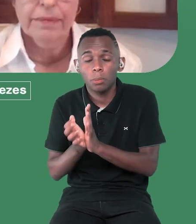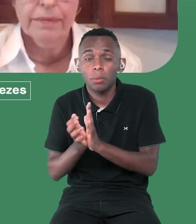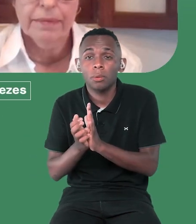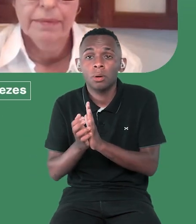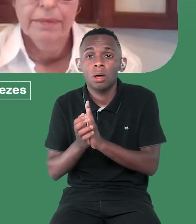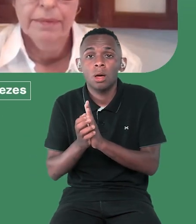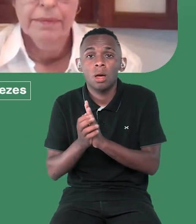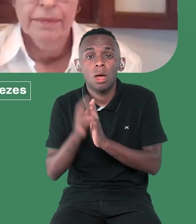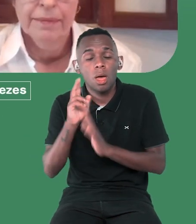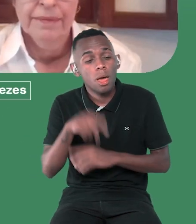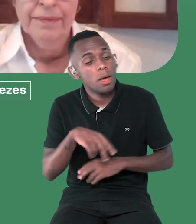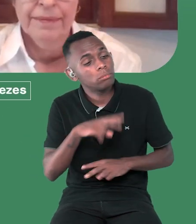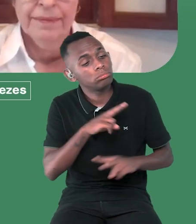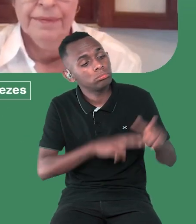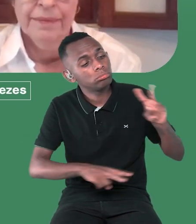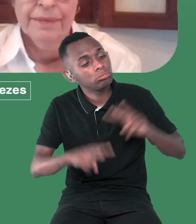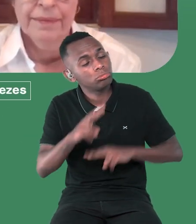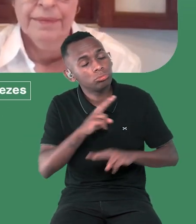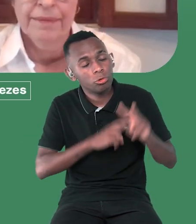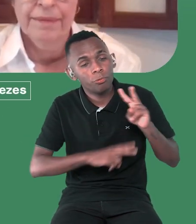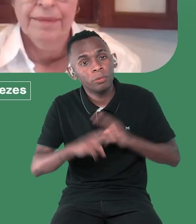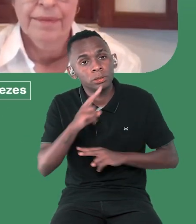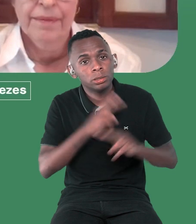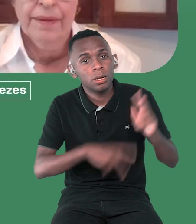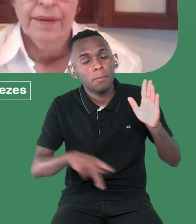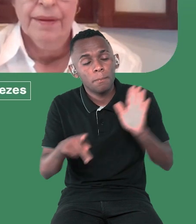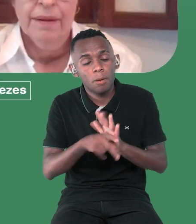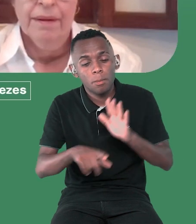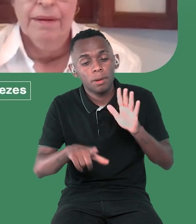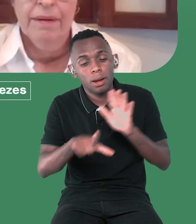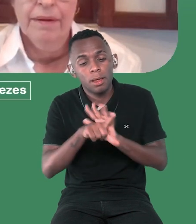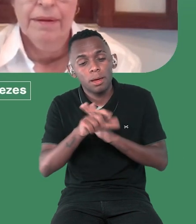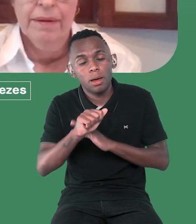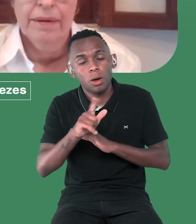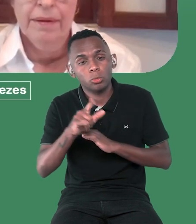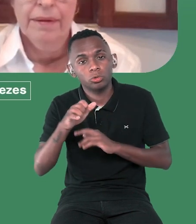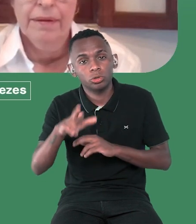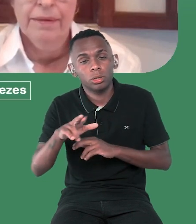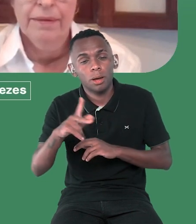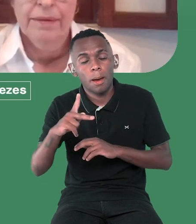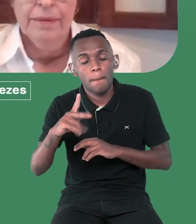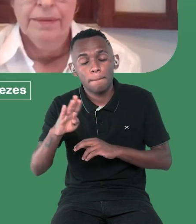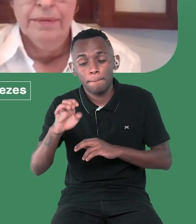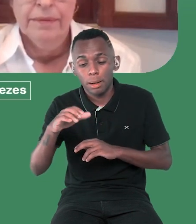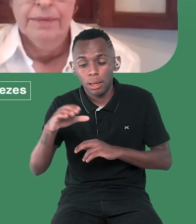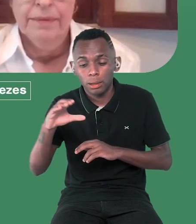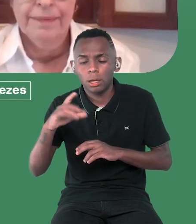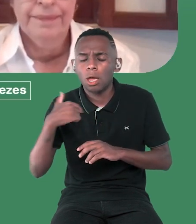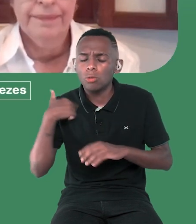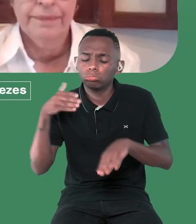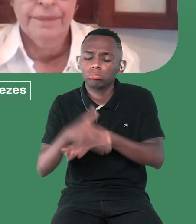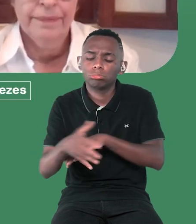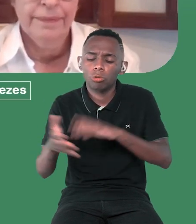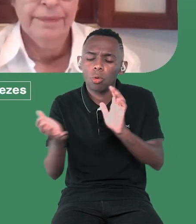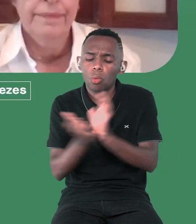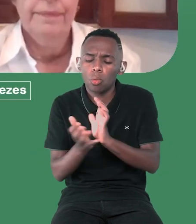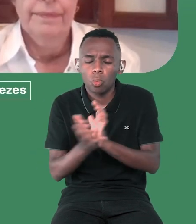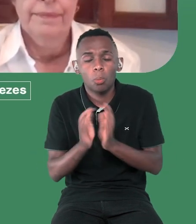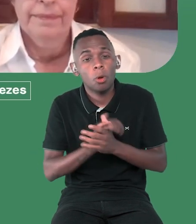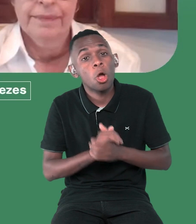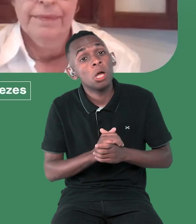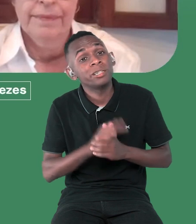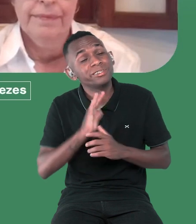para ajudá-los justamente na prestação de contas da lei Aldir Blanc. E aí eu entrei nesse grupo, e logo que eu entrei,